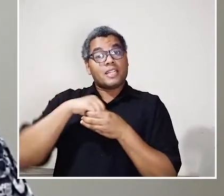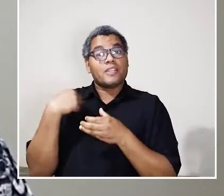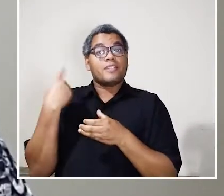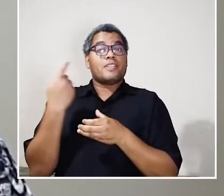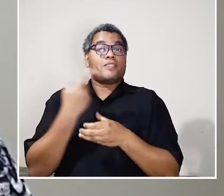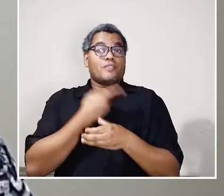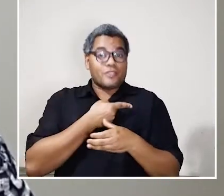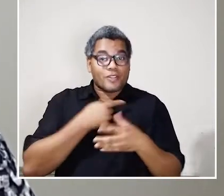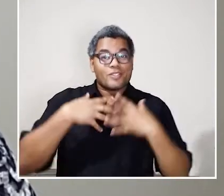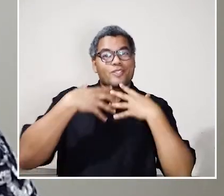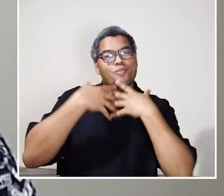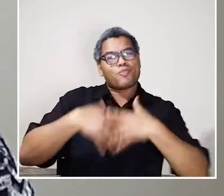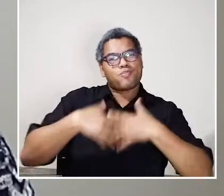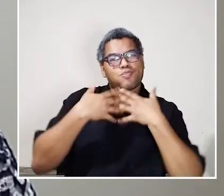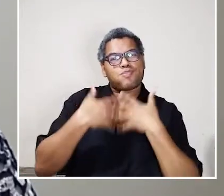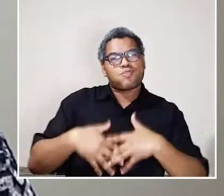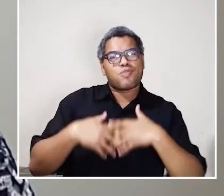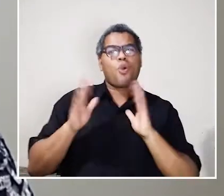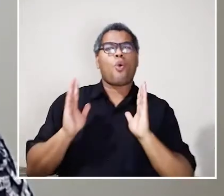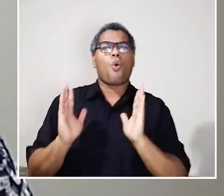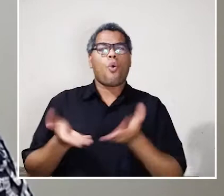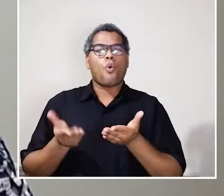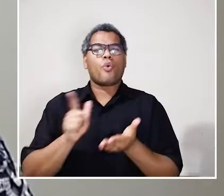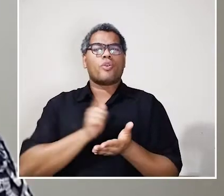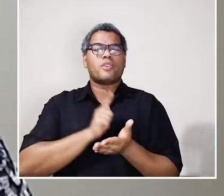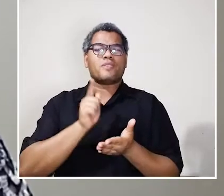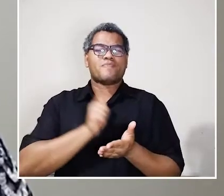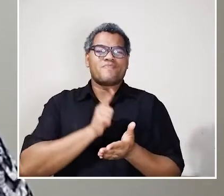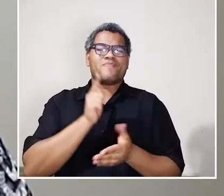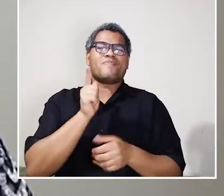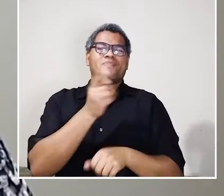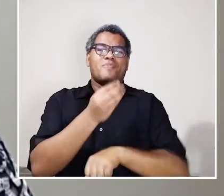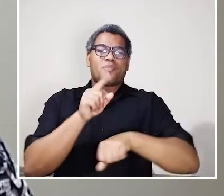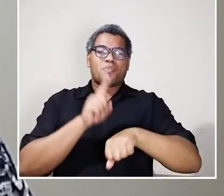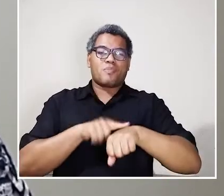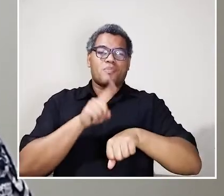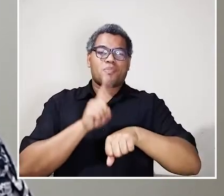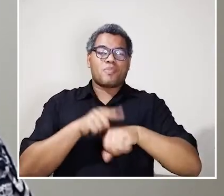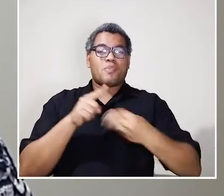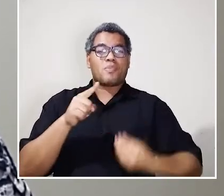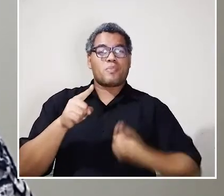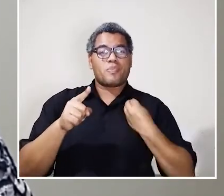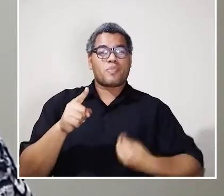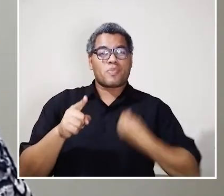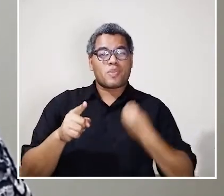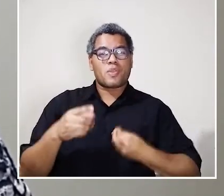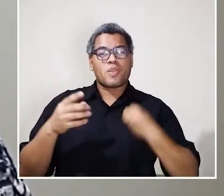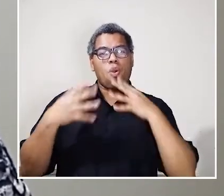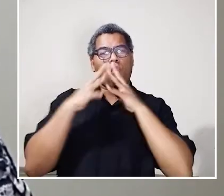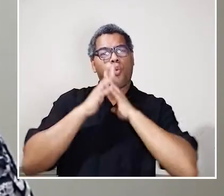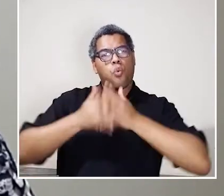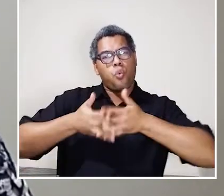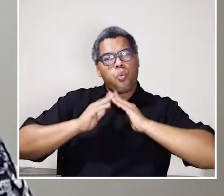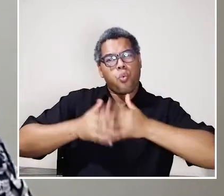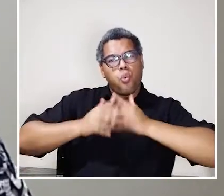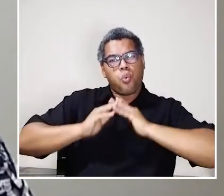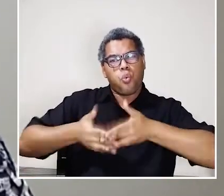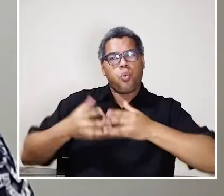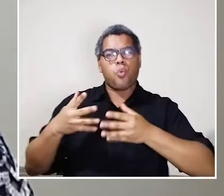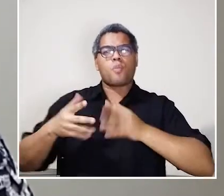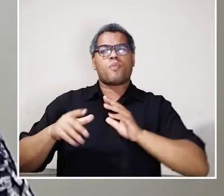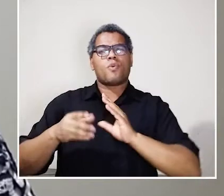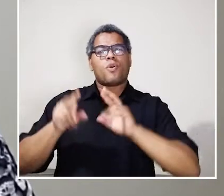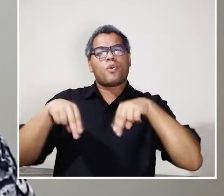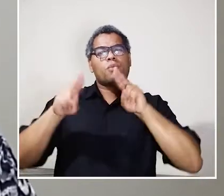nossas aflições? Nós estamos passando por um tempo como nunca antes enfrentamos. Um